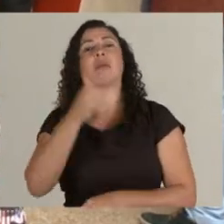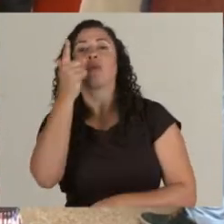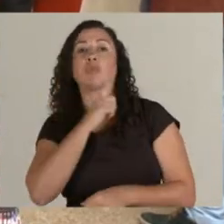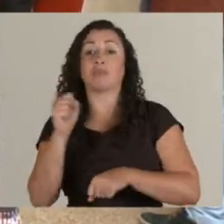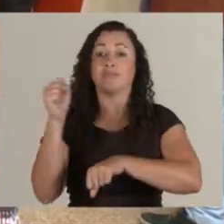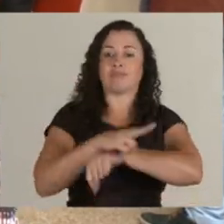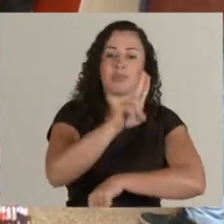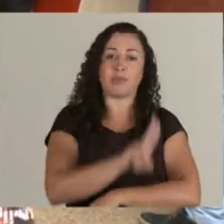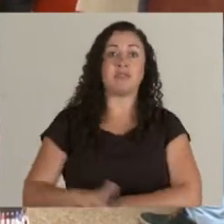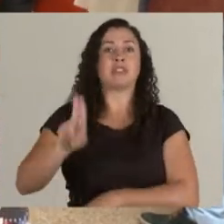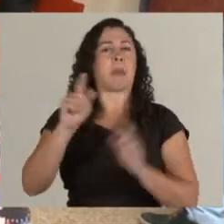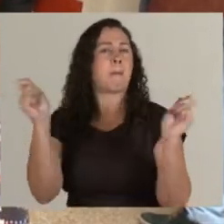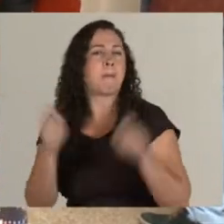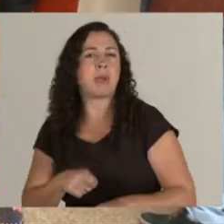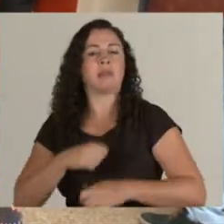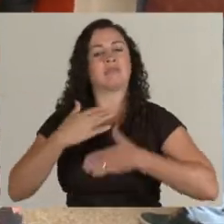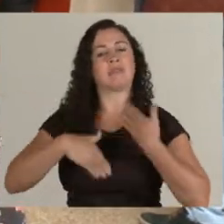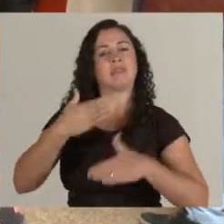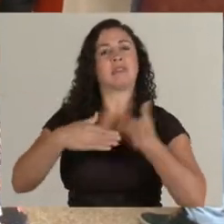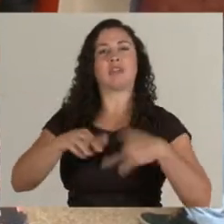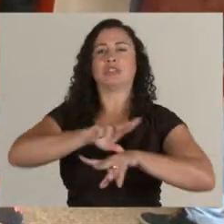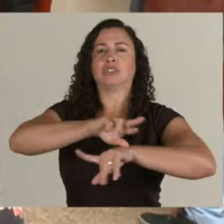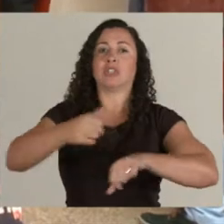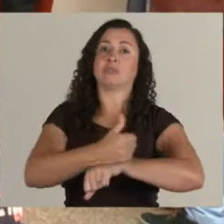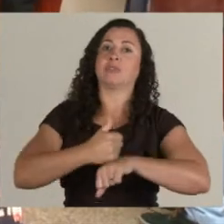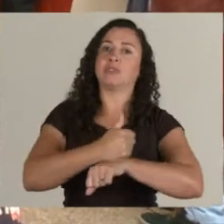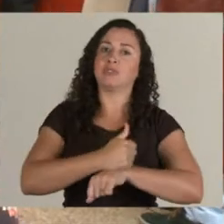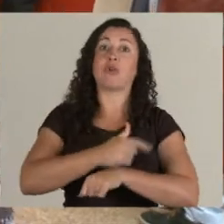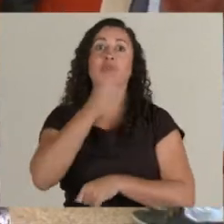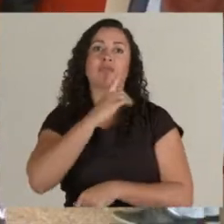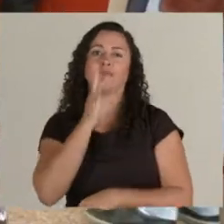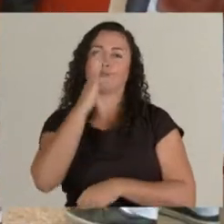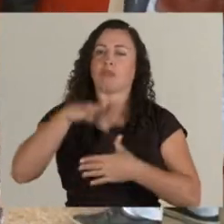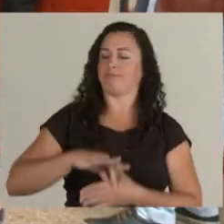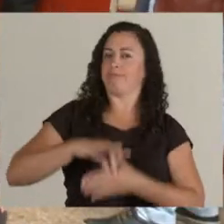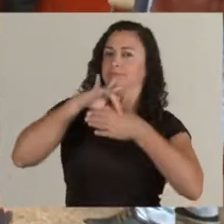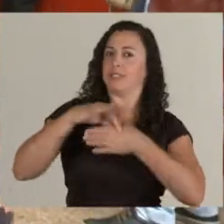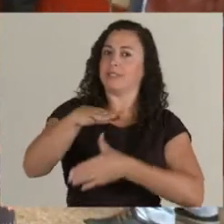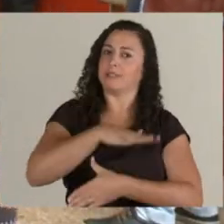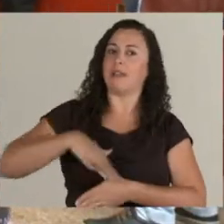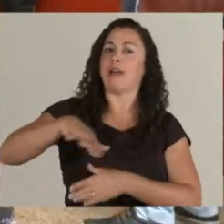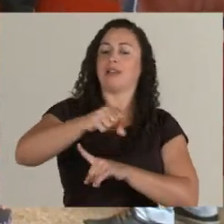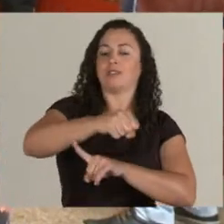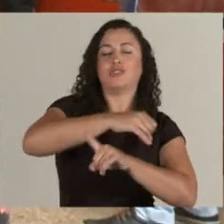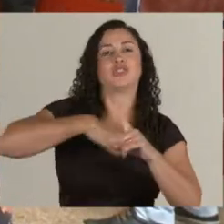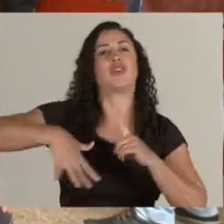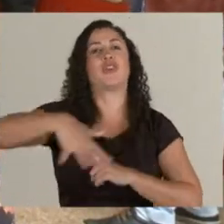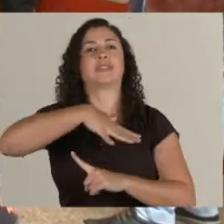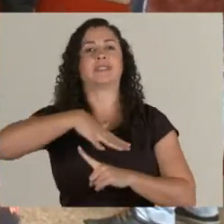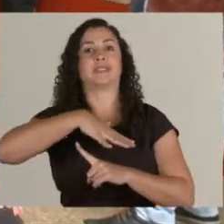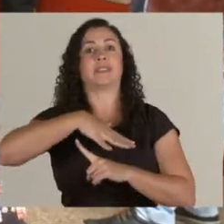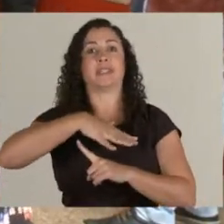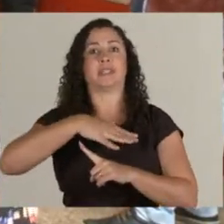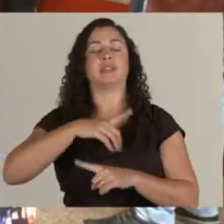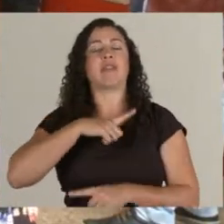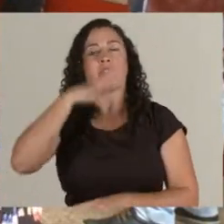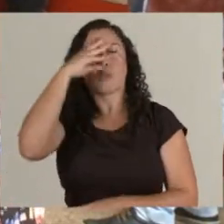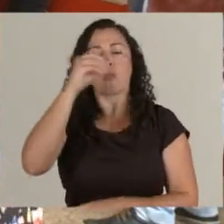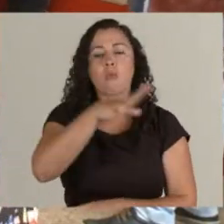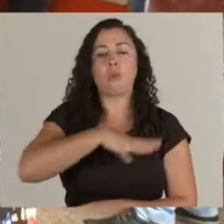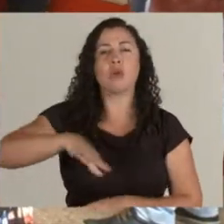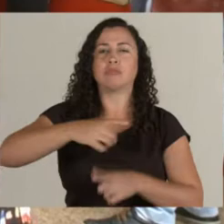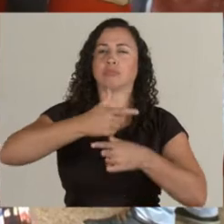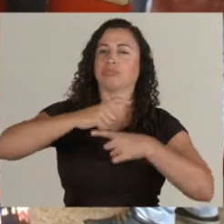com potencial para se desenvolverem nas suas diversas profissões e se tornarem líderes nessa sociedade, diante